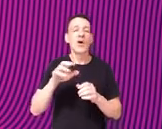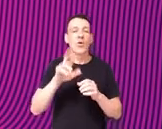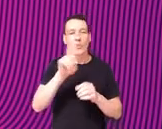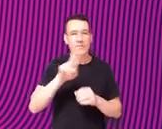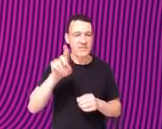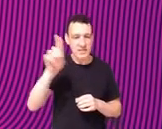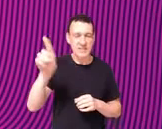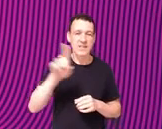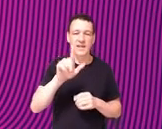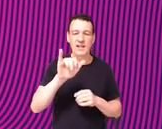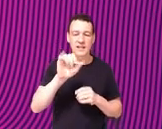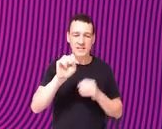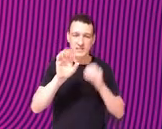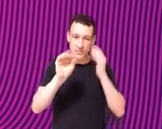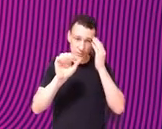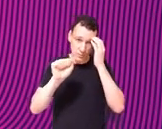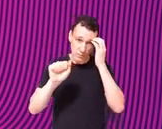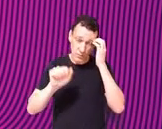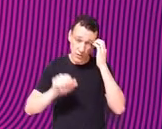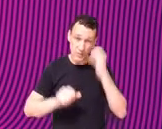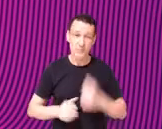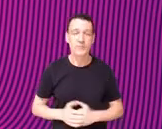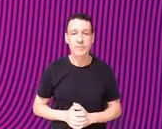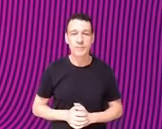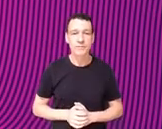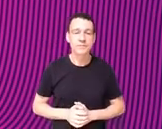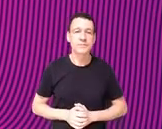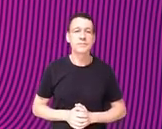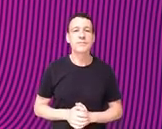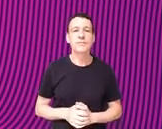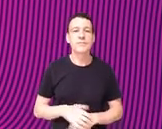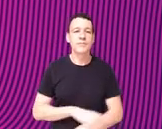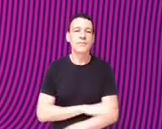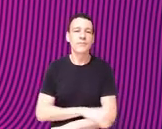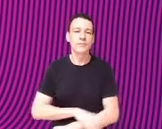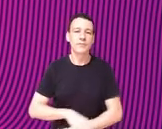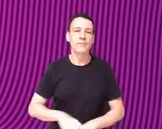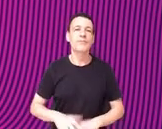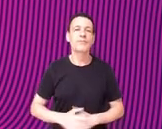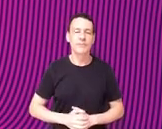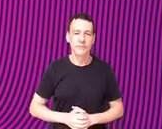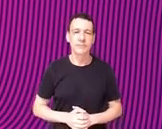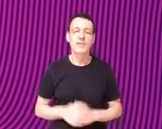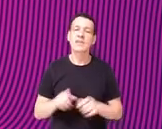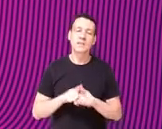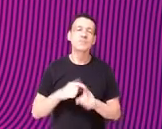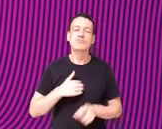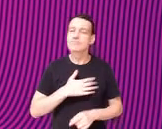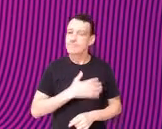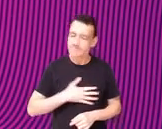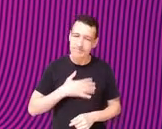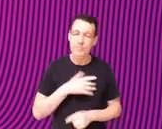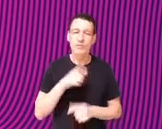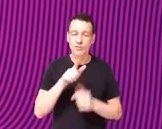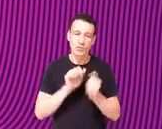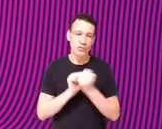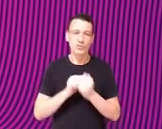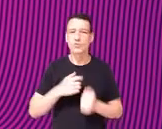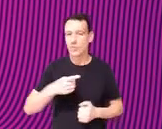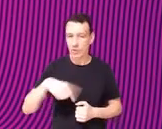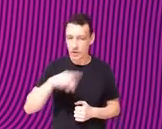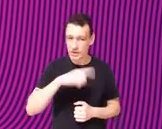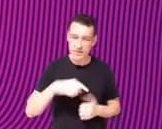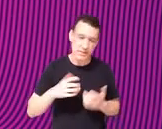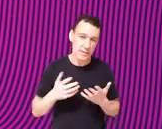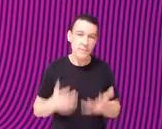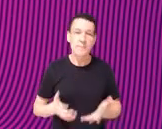e, obviamente, o presidente mundial da World Heart Federation, que é uma honra tê-lo conosco. Ele, por